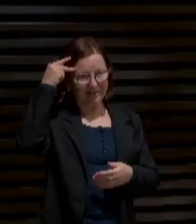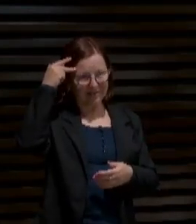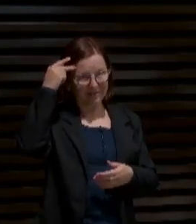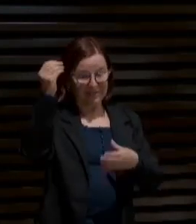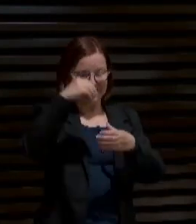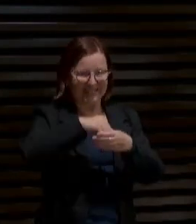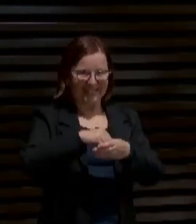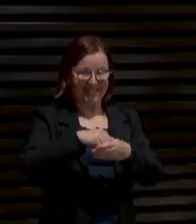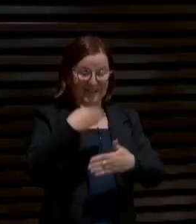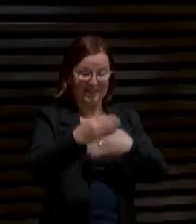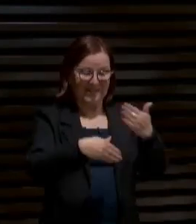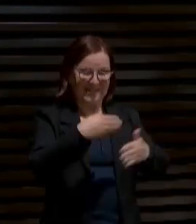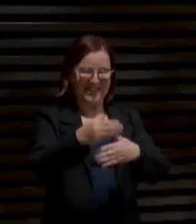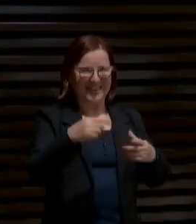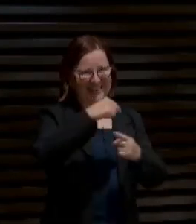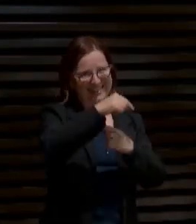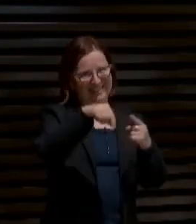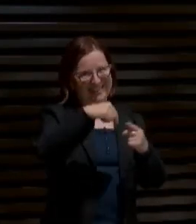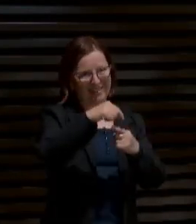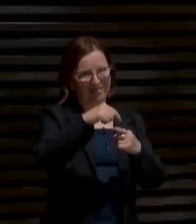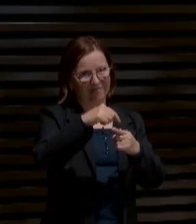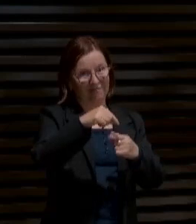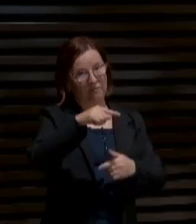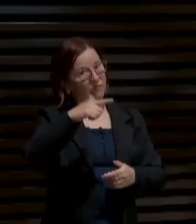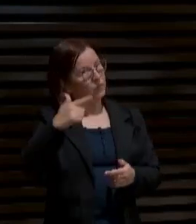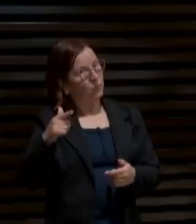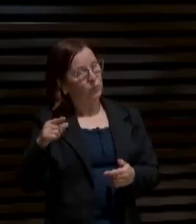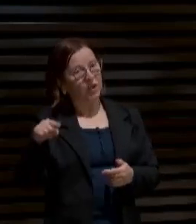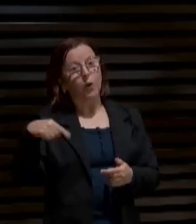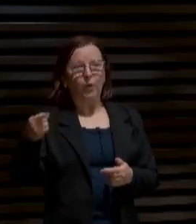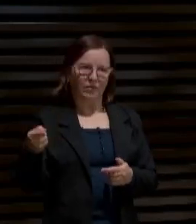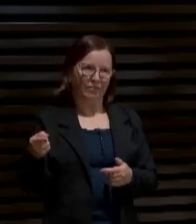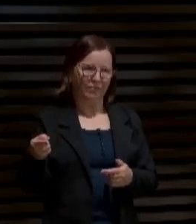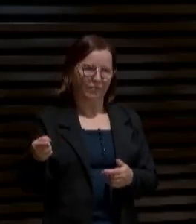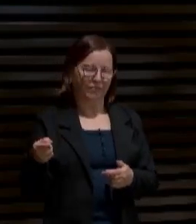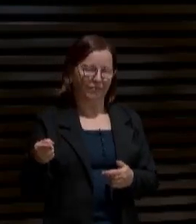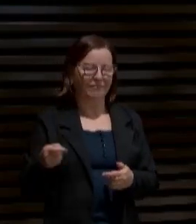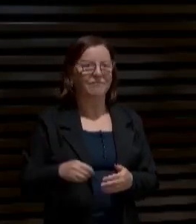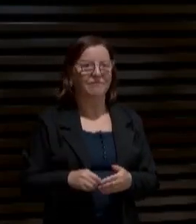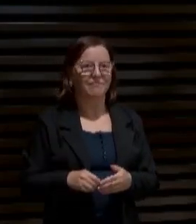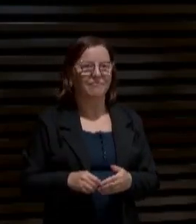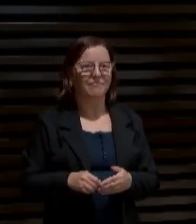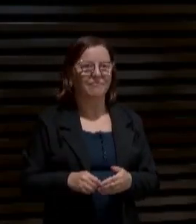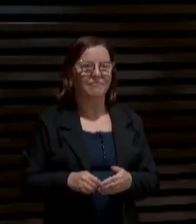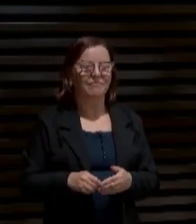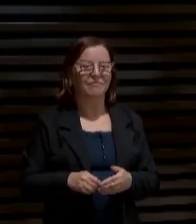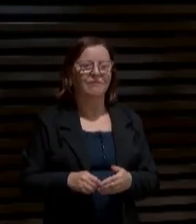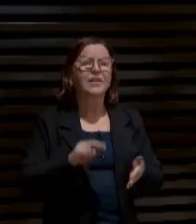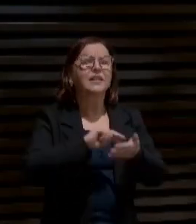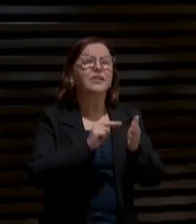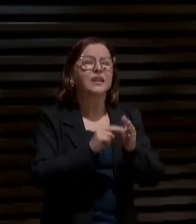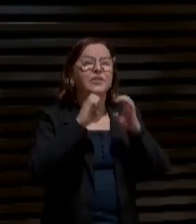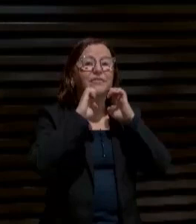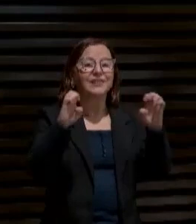no processo de santificação não tem outro meio evangelho que que é evangelho morte e ressurreição de